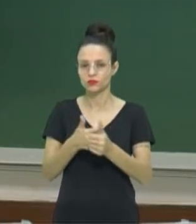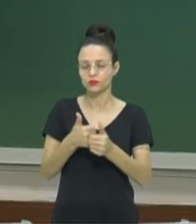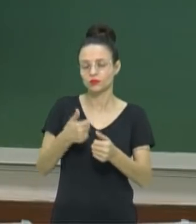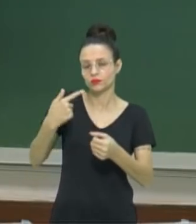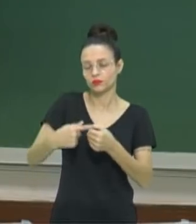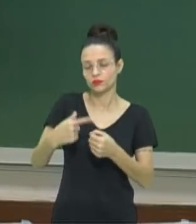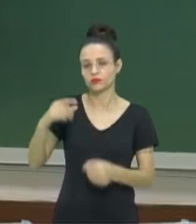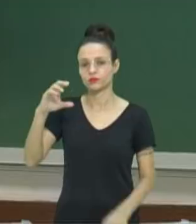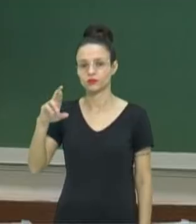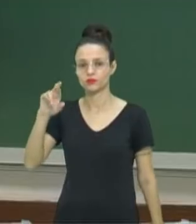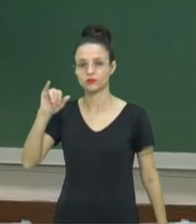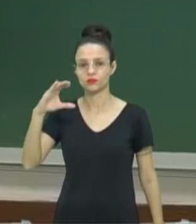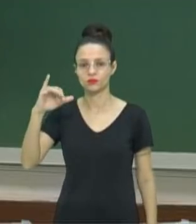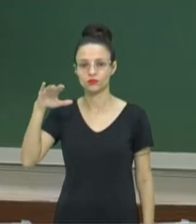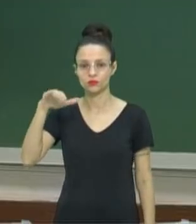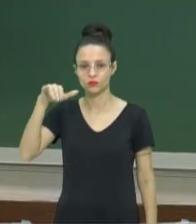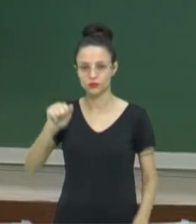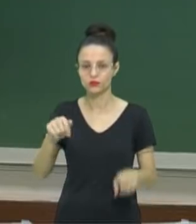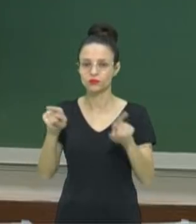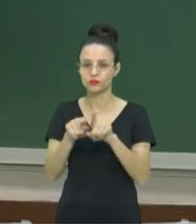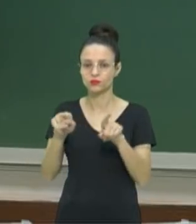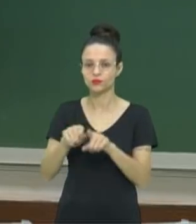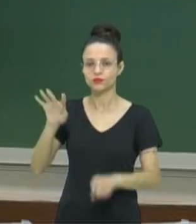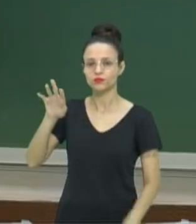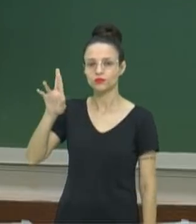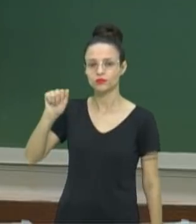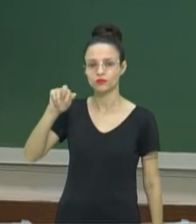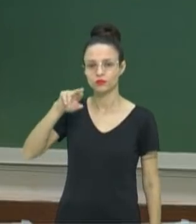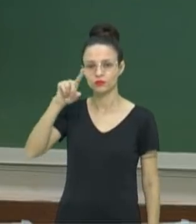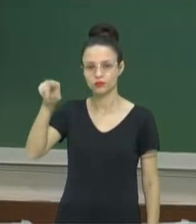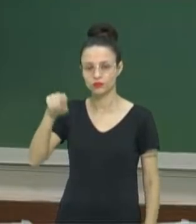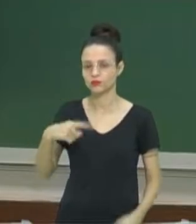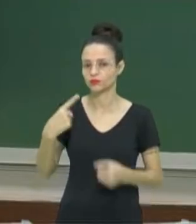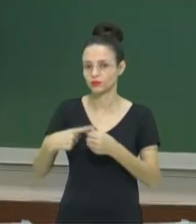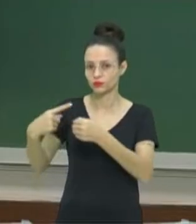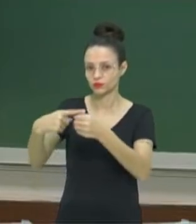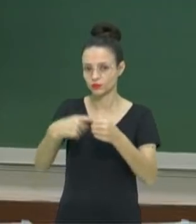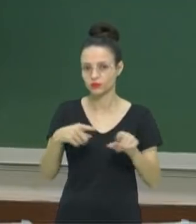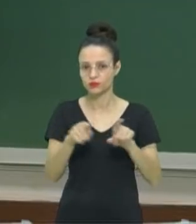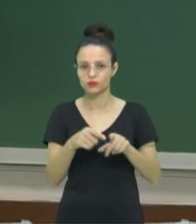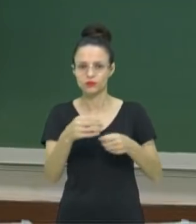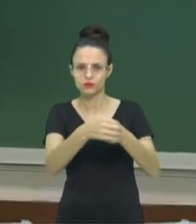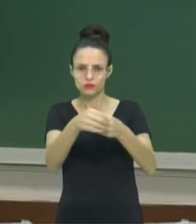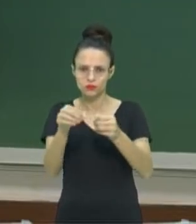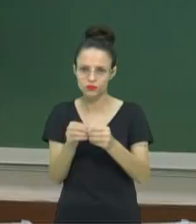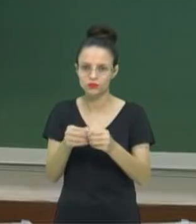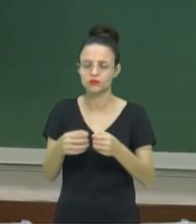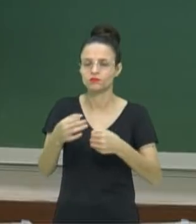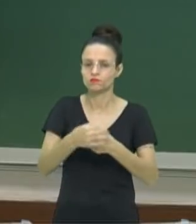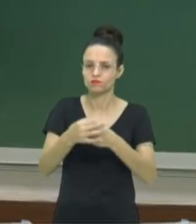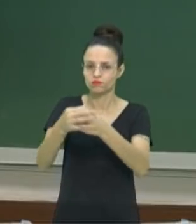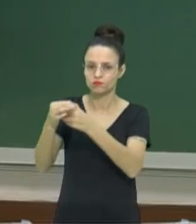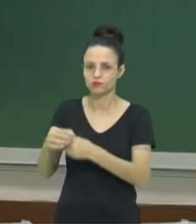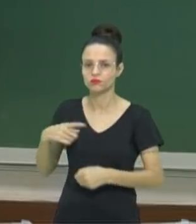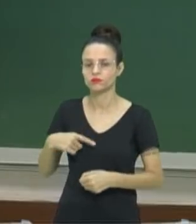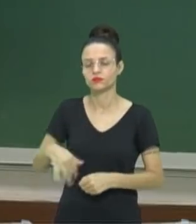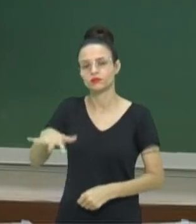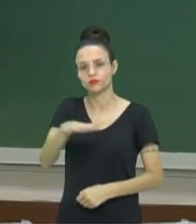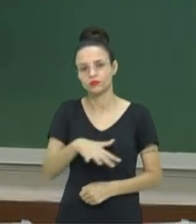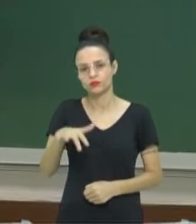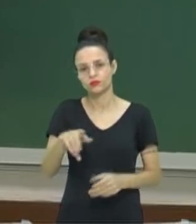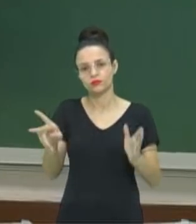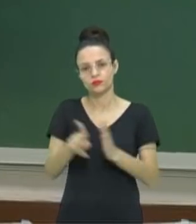Tubarão, que são 2 cidades catarinenses, onde existem essas áreas ali e outros municípios menores vizinhos, onde existem essas áreas ali